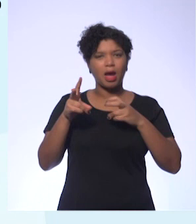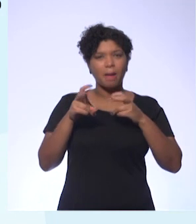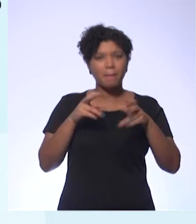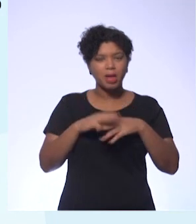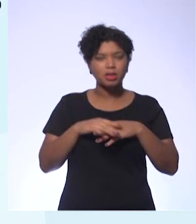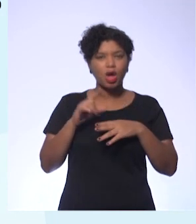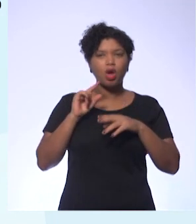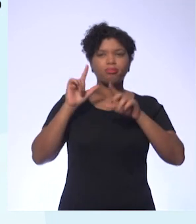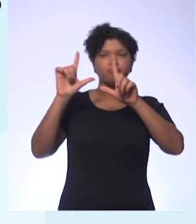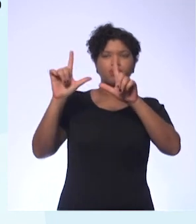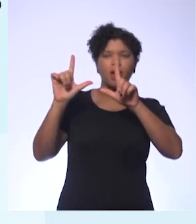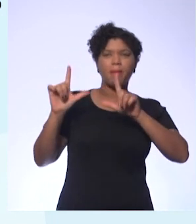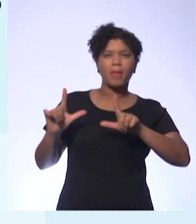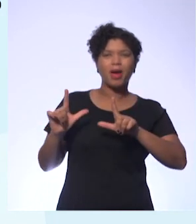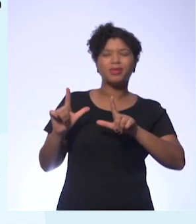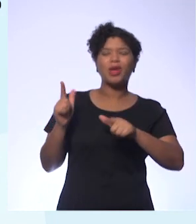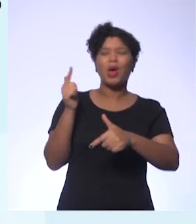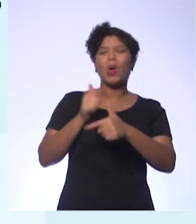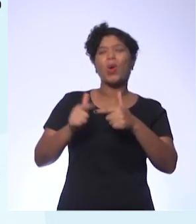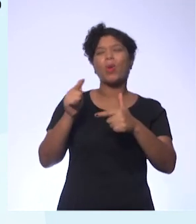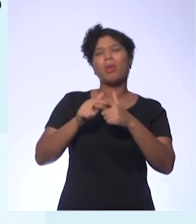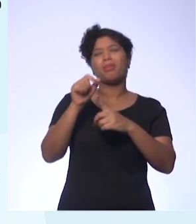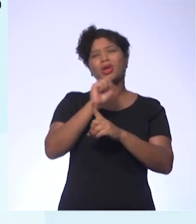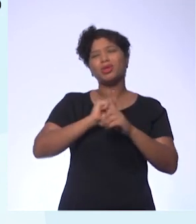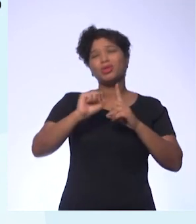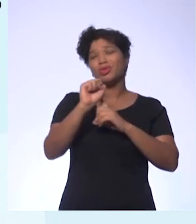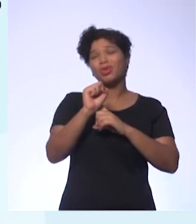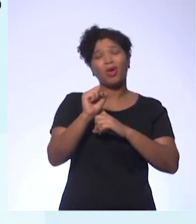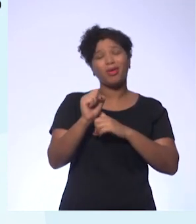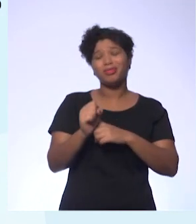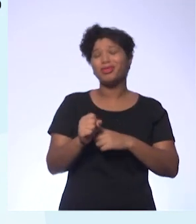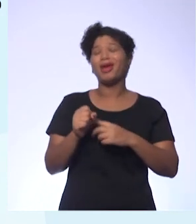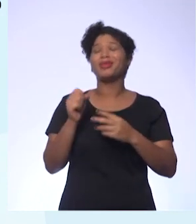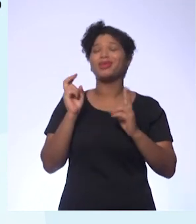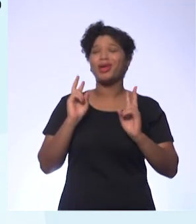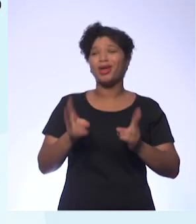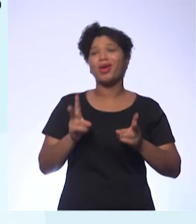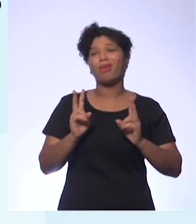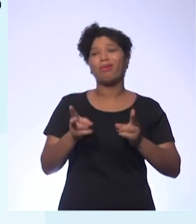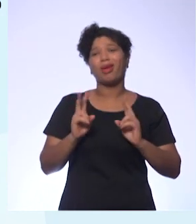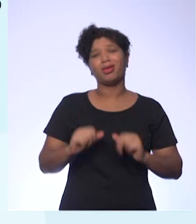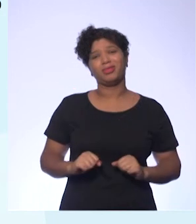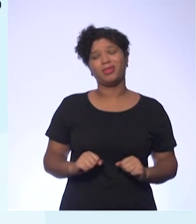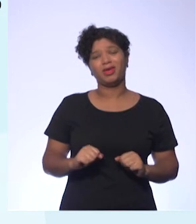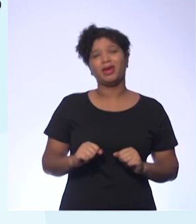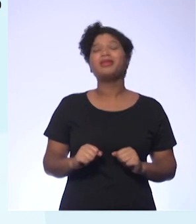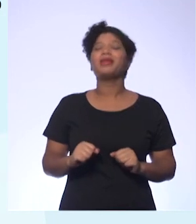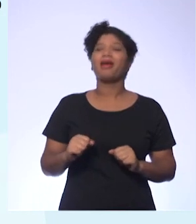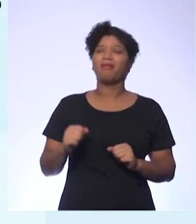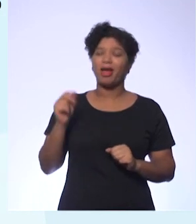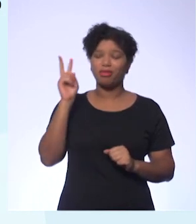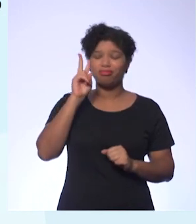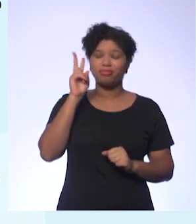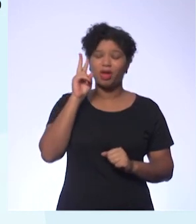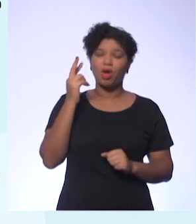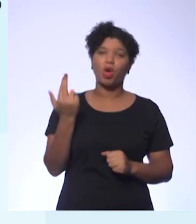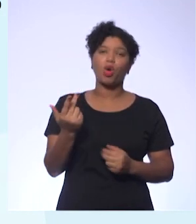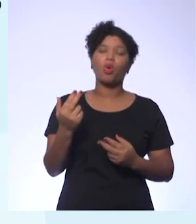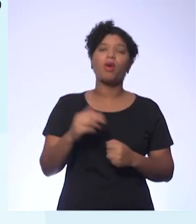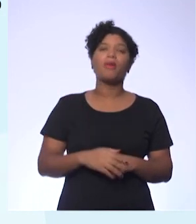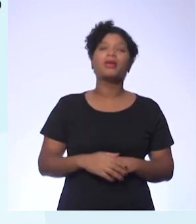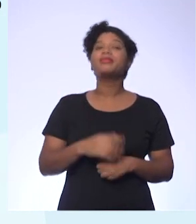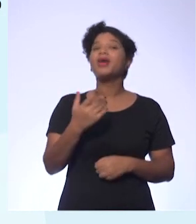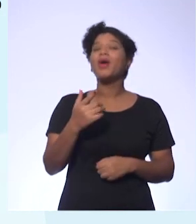a representação de um problema social em comum. É aquelas permanências da história, né? Qual o problema